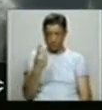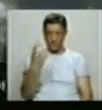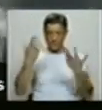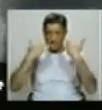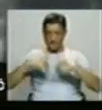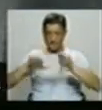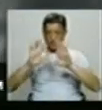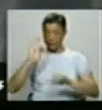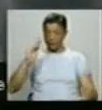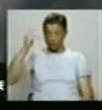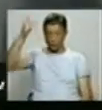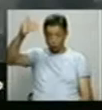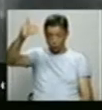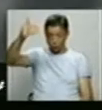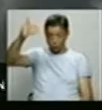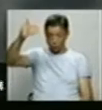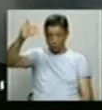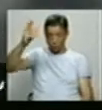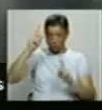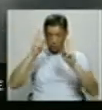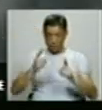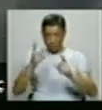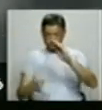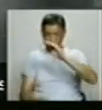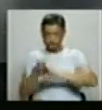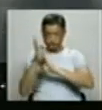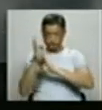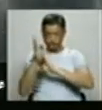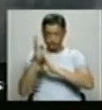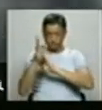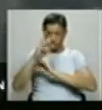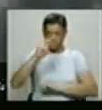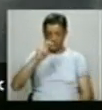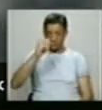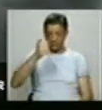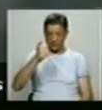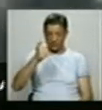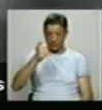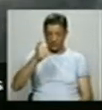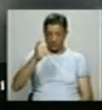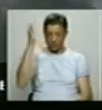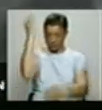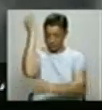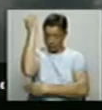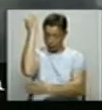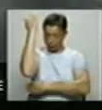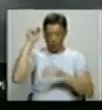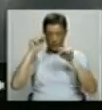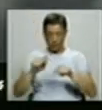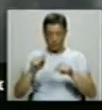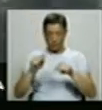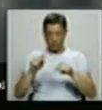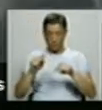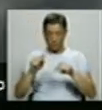a futura embarcação, digamos assim, da SpaceX vai contar com mais de 35 destes foguetões e este é um pequeno registro do